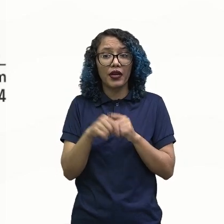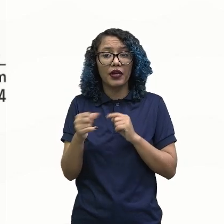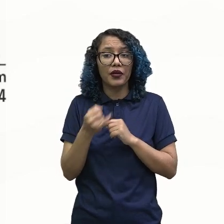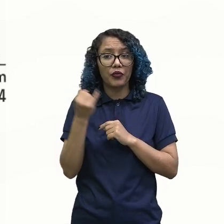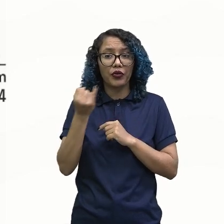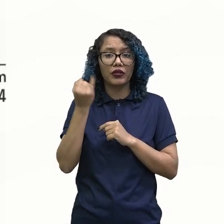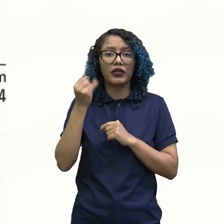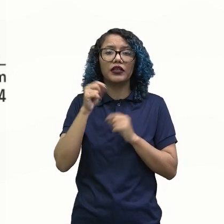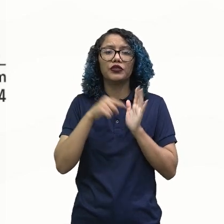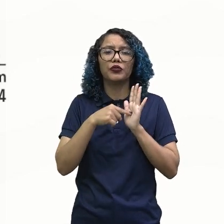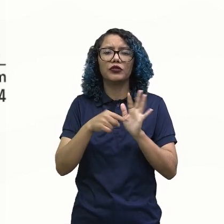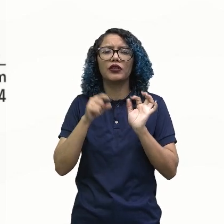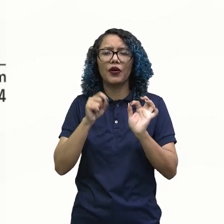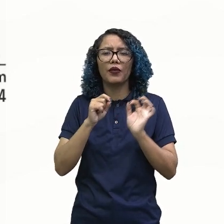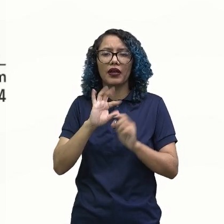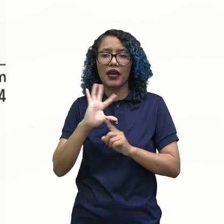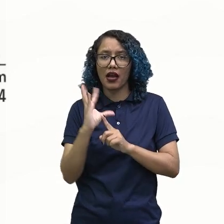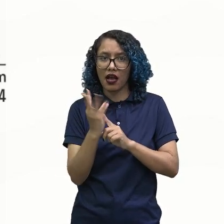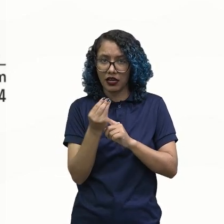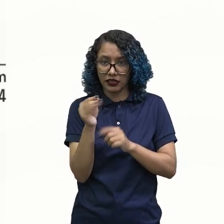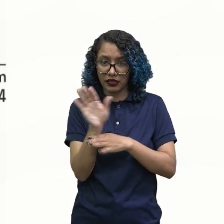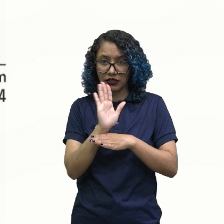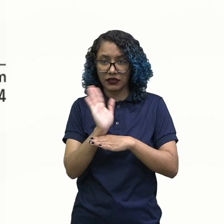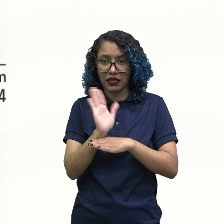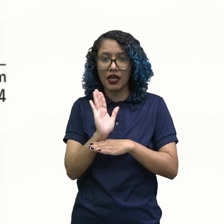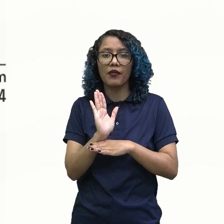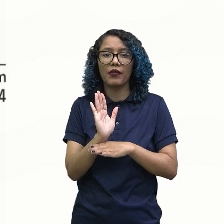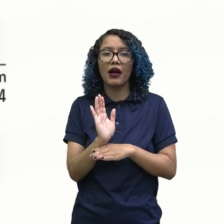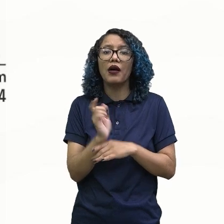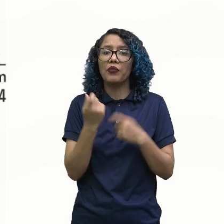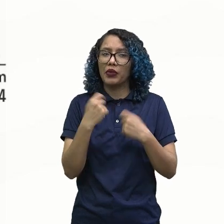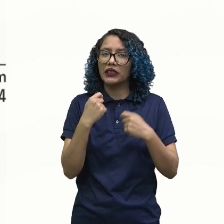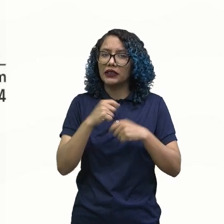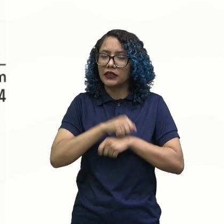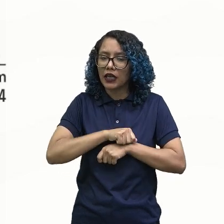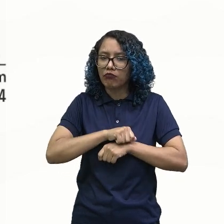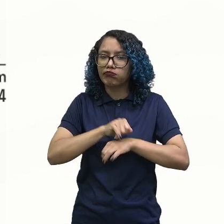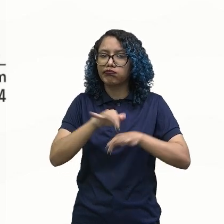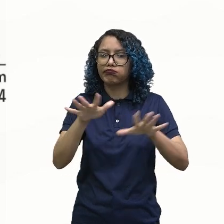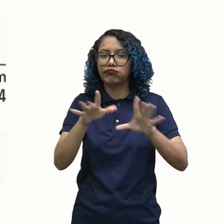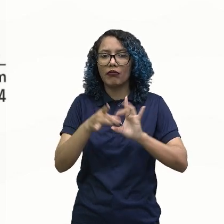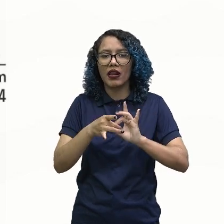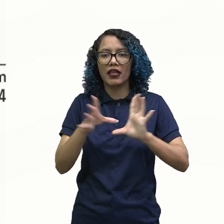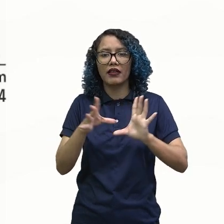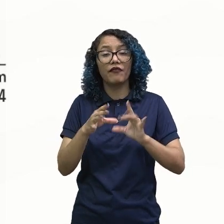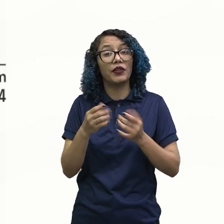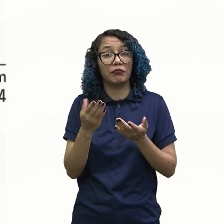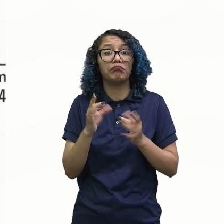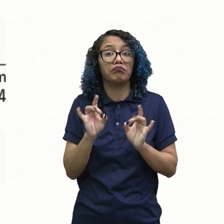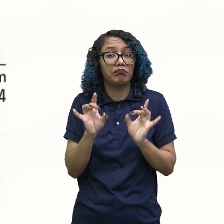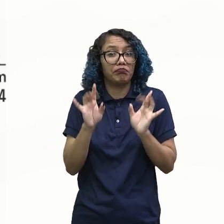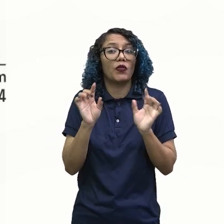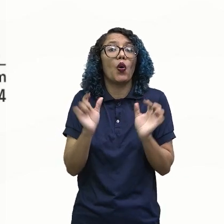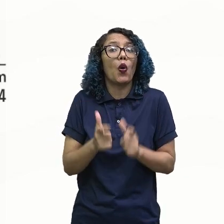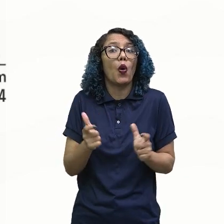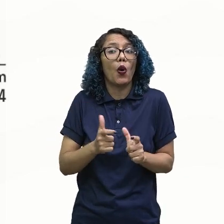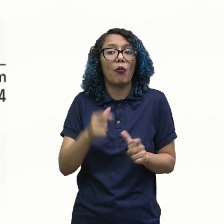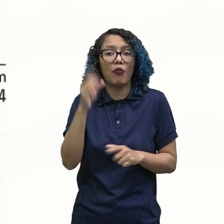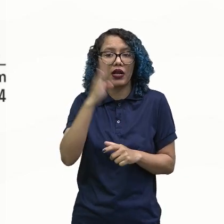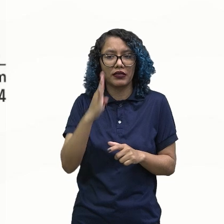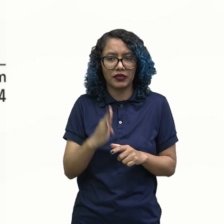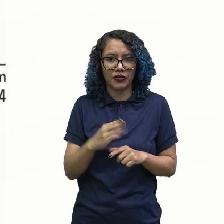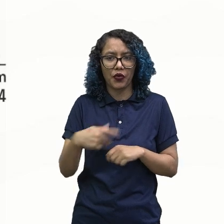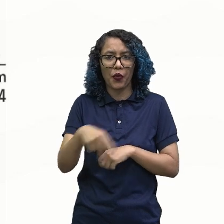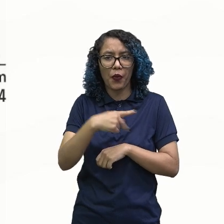apontar, diante disso, que a arte cinematográfica deve ser democratizada, em especial no Brasil, país rico